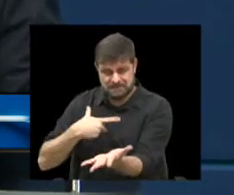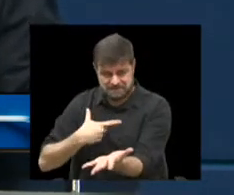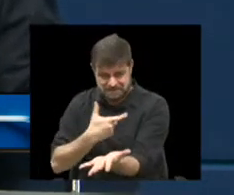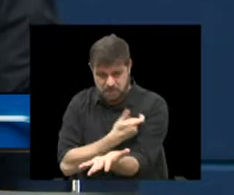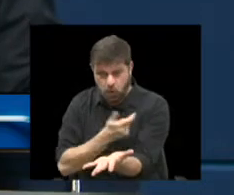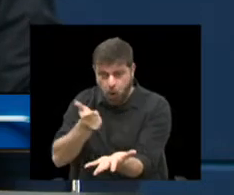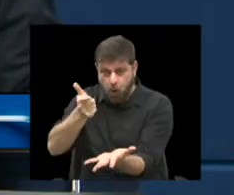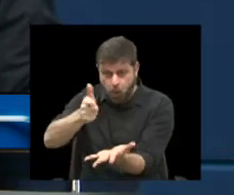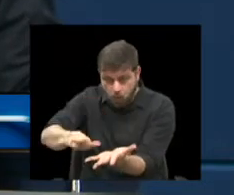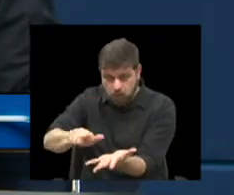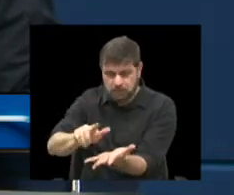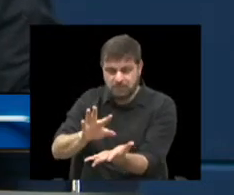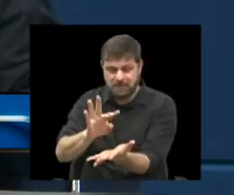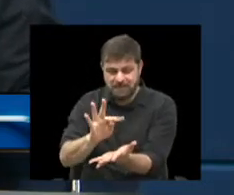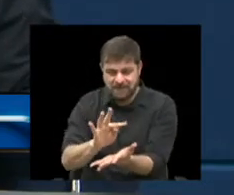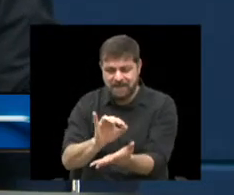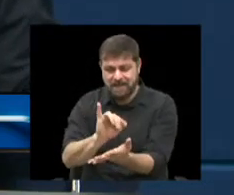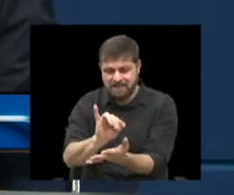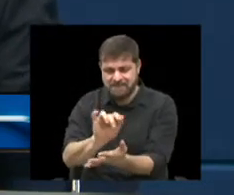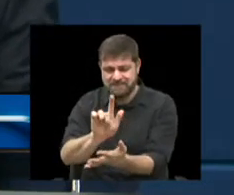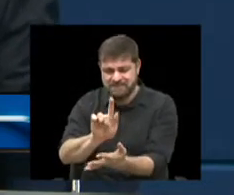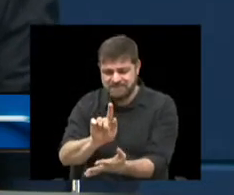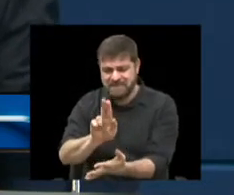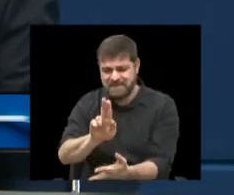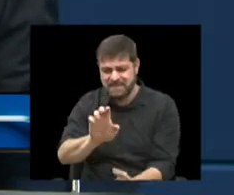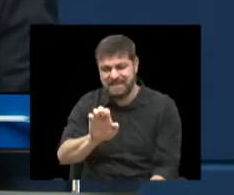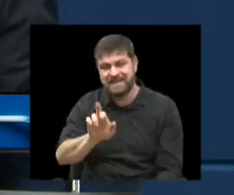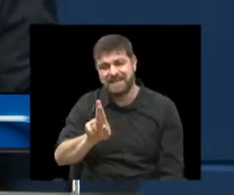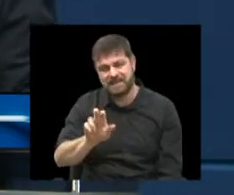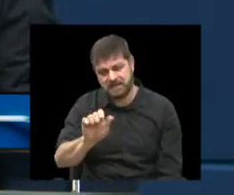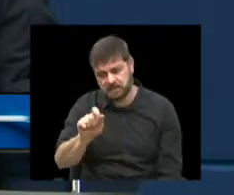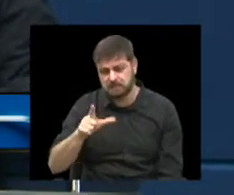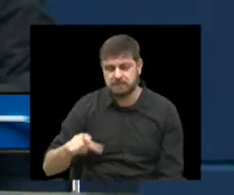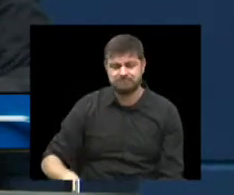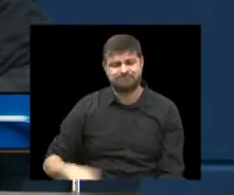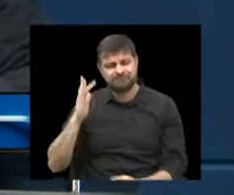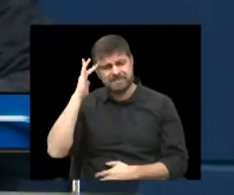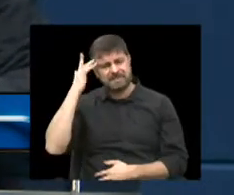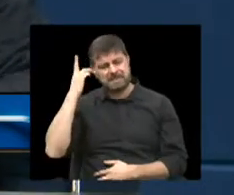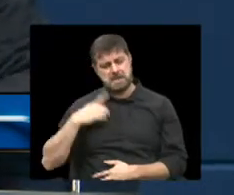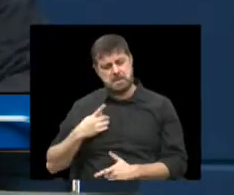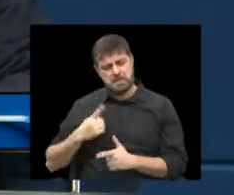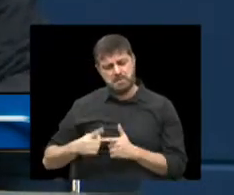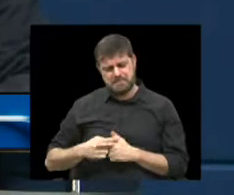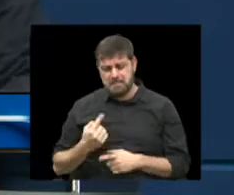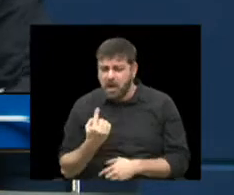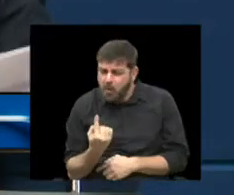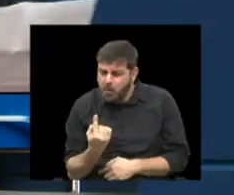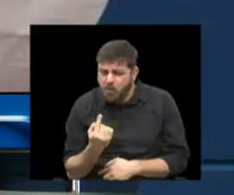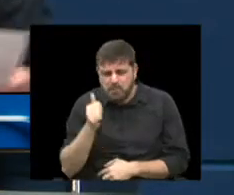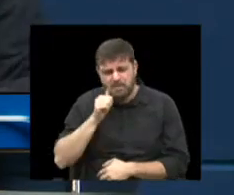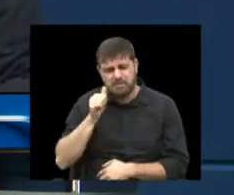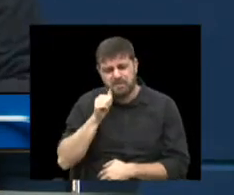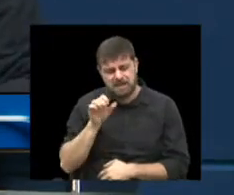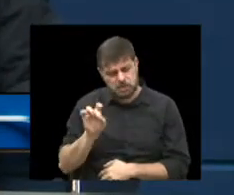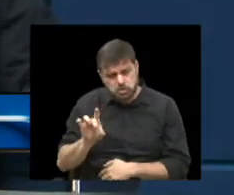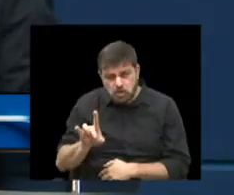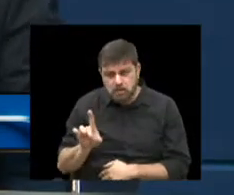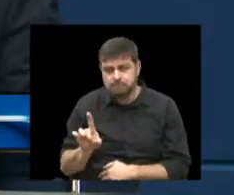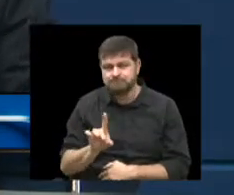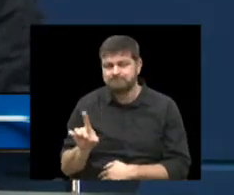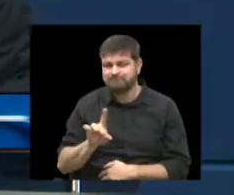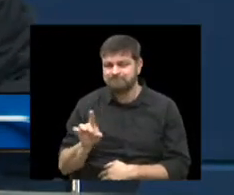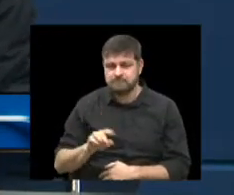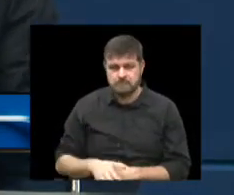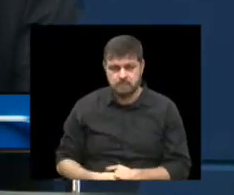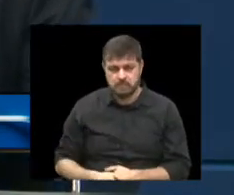eu nem falei nada nessa tribuna, porque eu achava que era um caso isolado de mau atendimento. Mas no final da